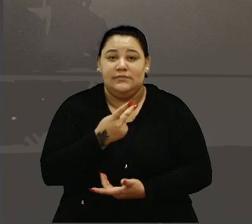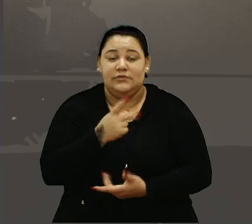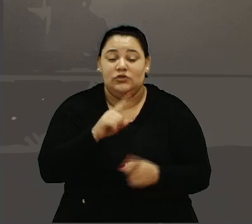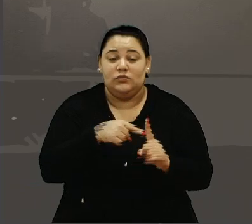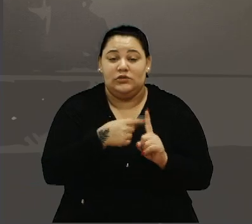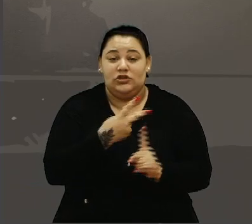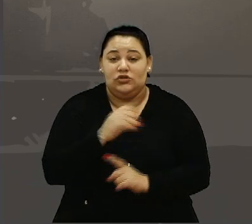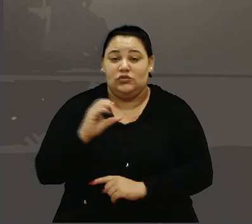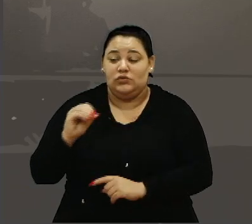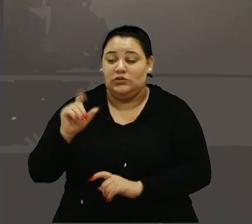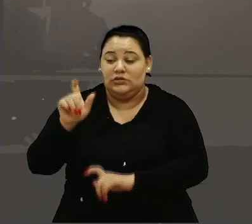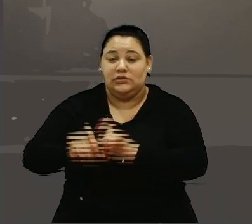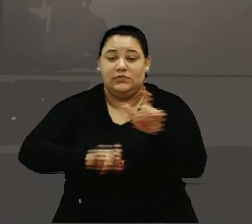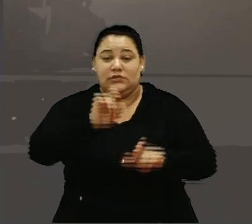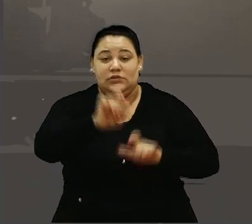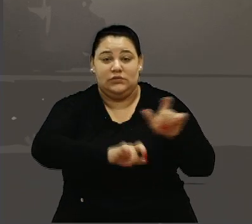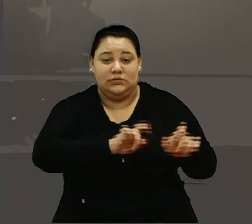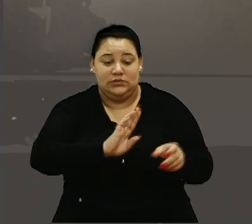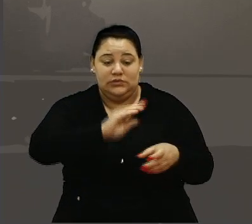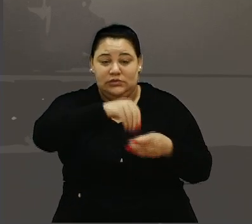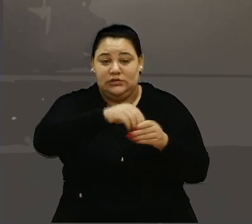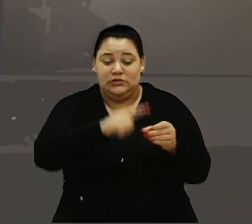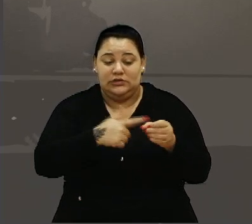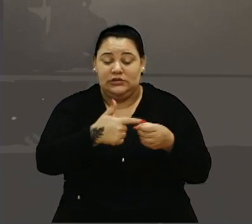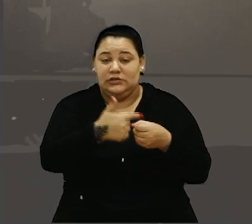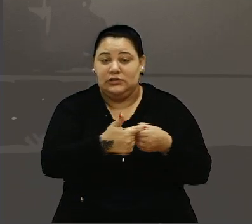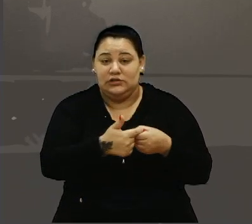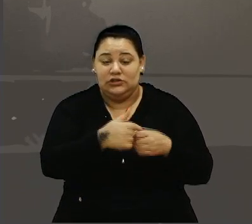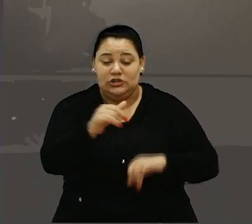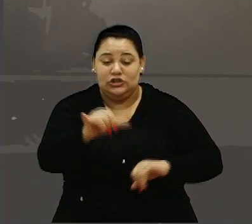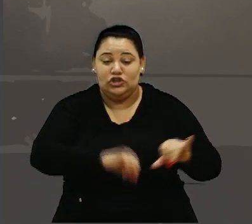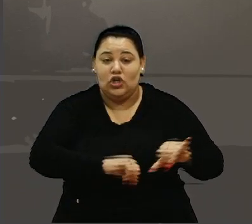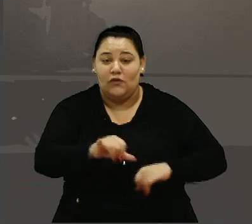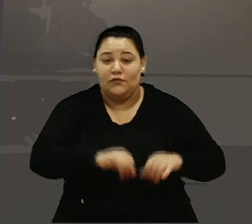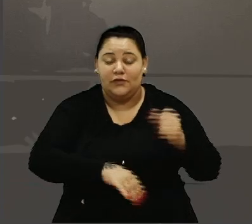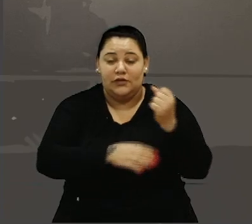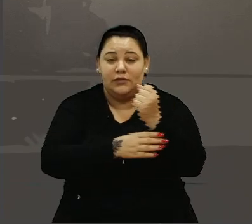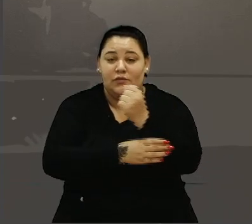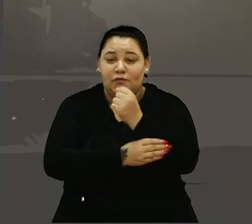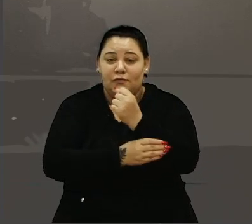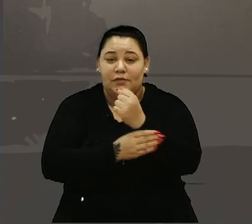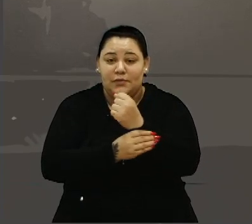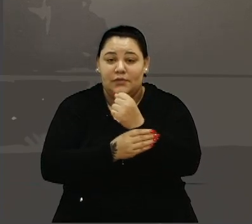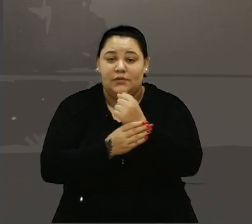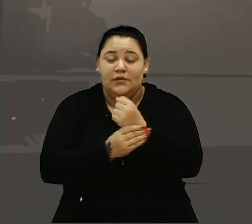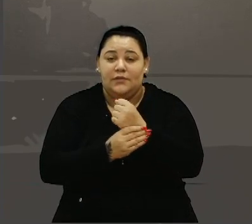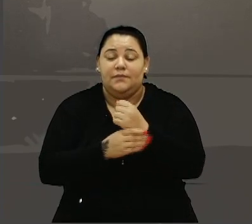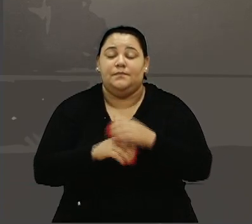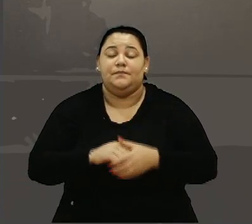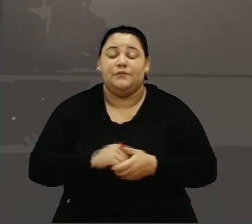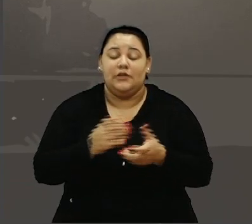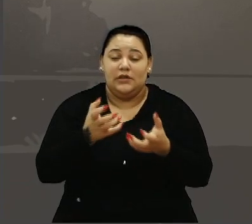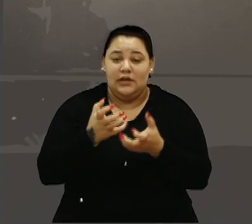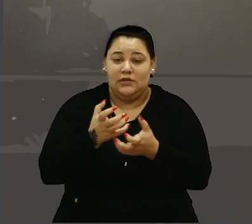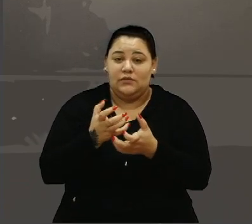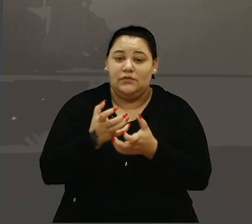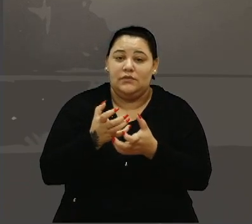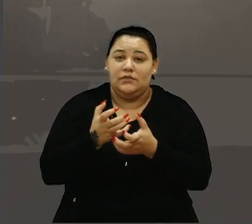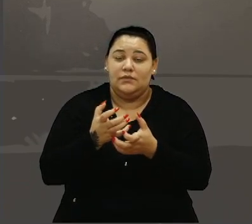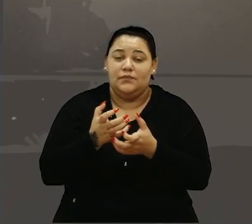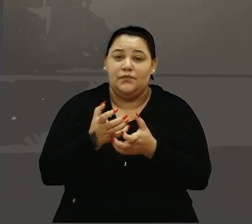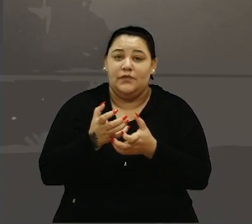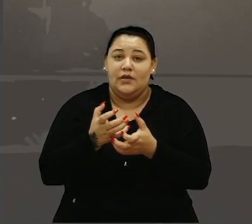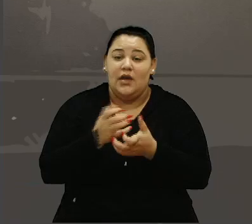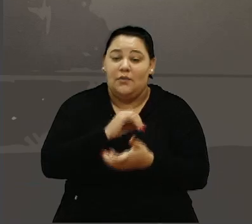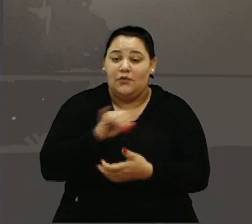200 pessoas da nossa cidade que sofrem com fibromialgia. E quero aproveitar e trazer aqui 3 exemplos